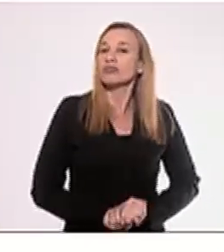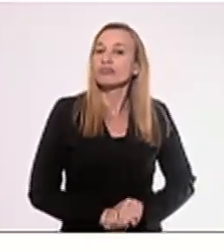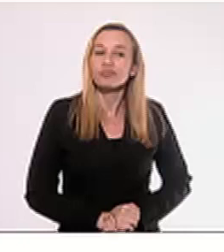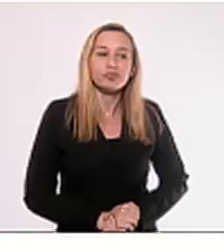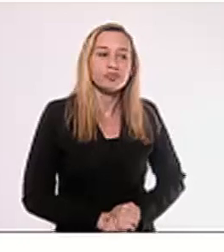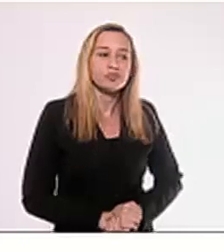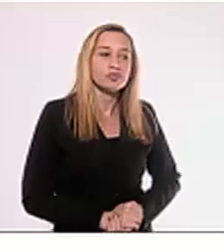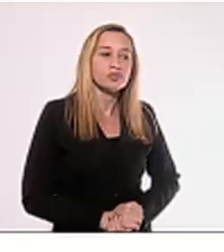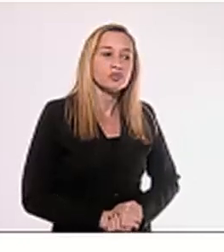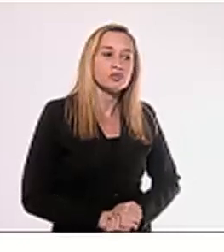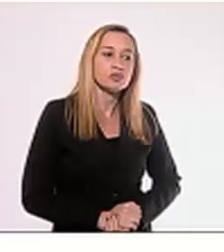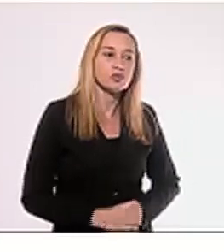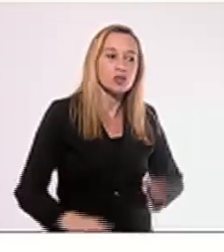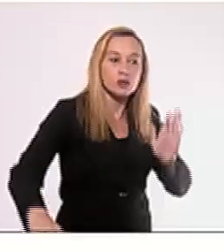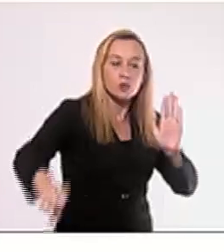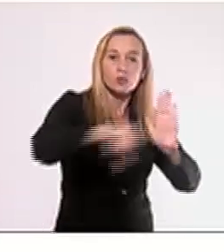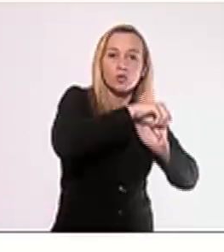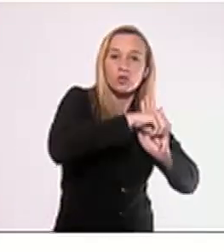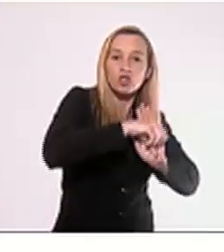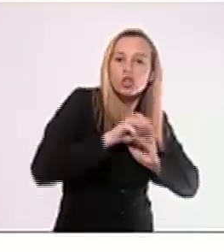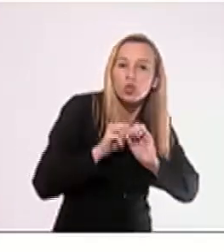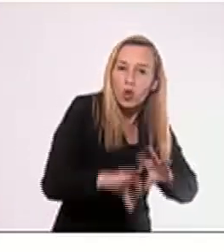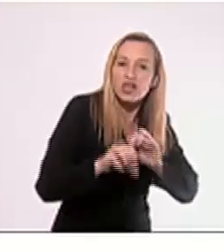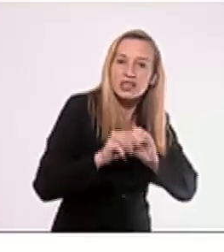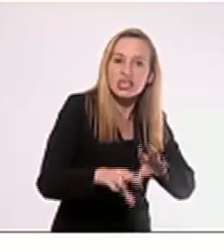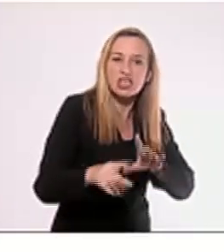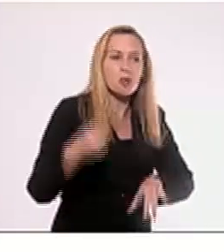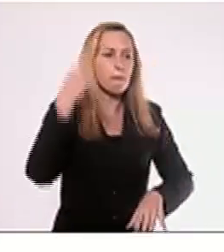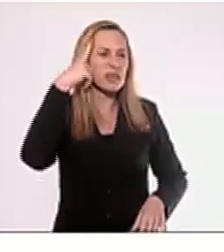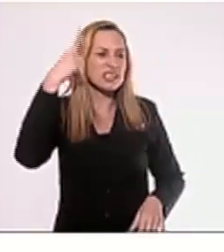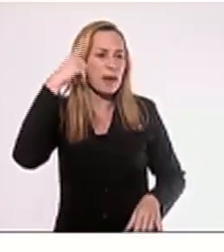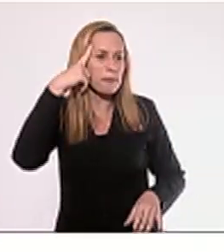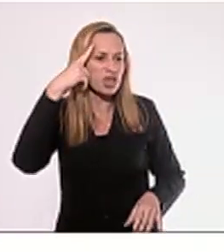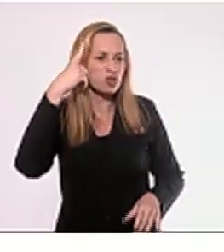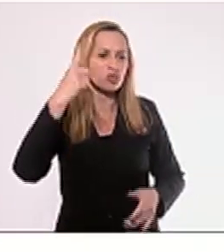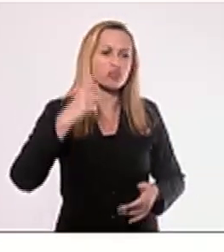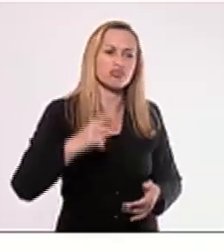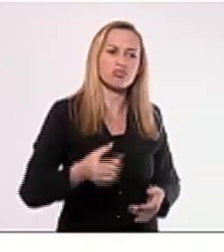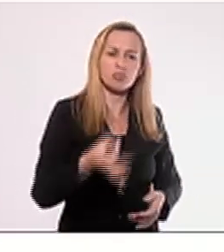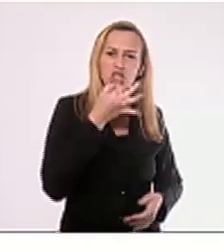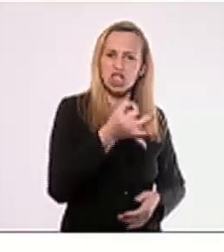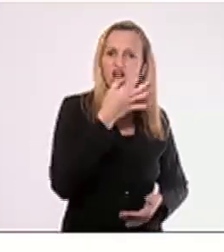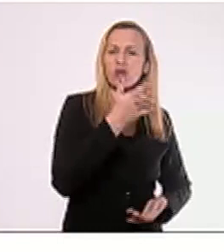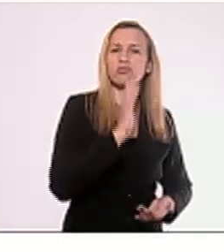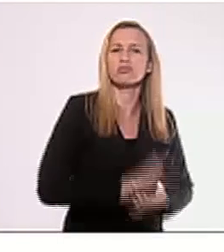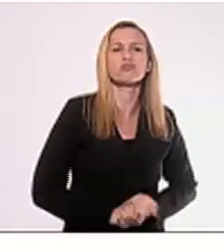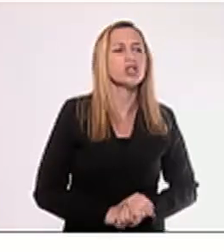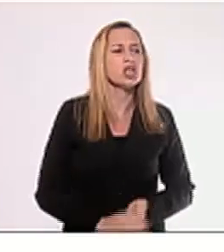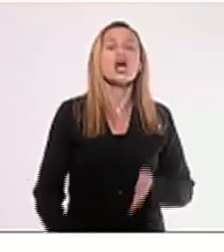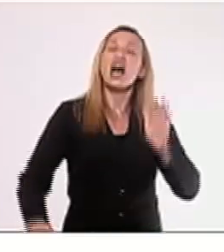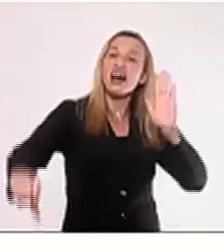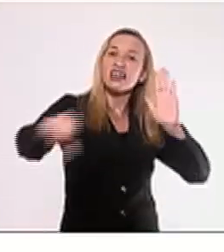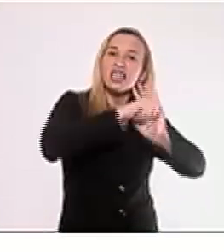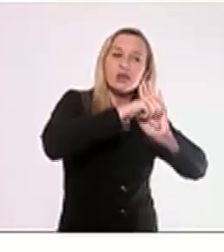A criminalização do ensino e do pensamento crítico. A